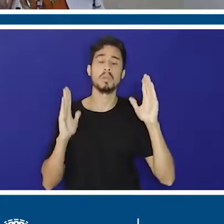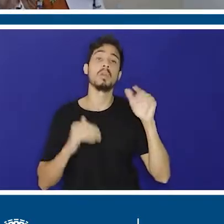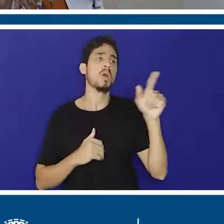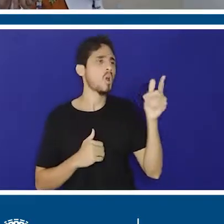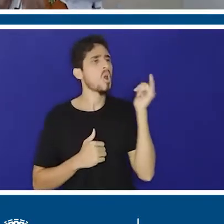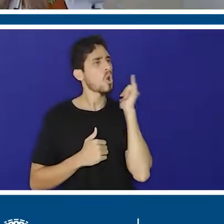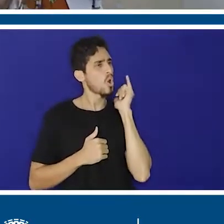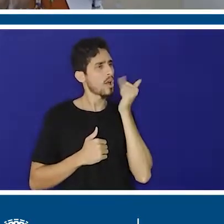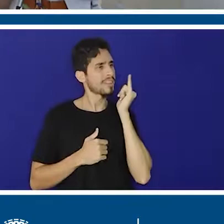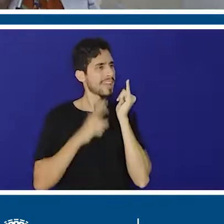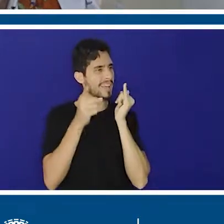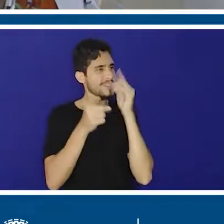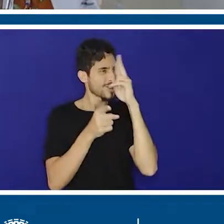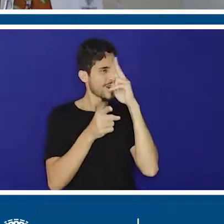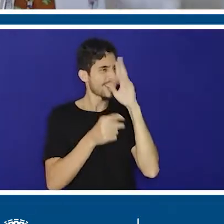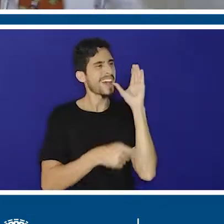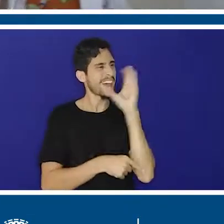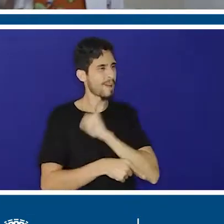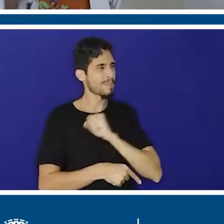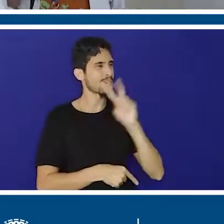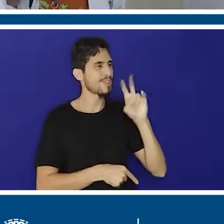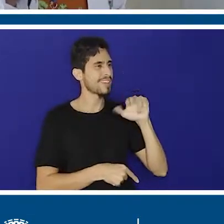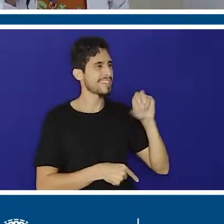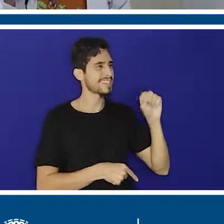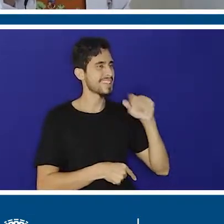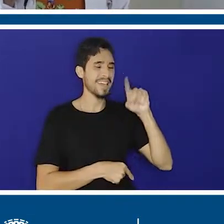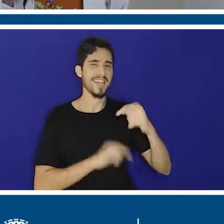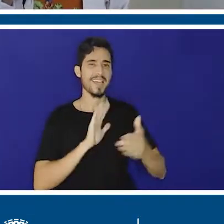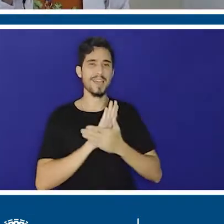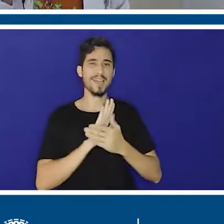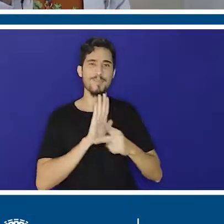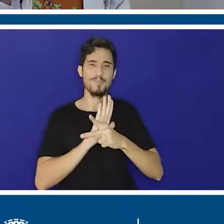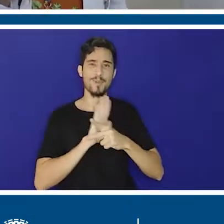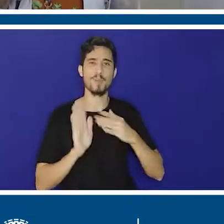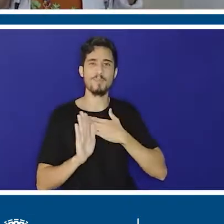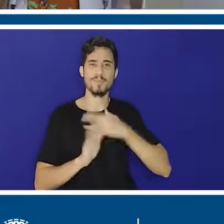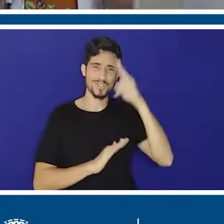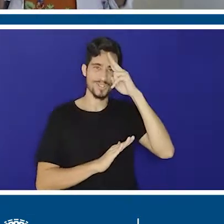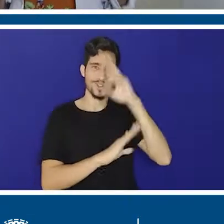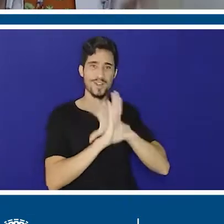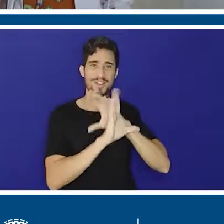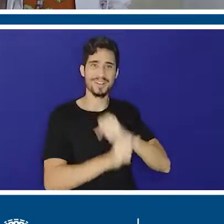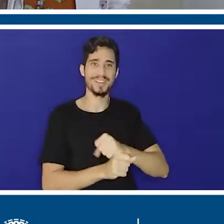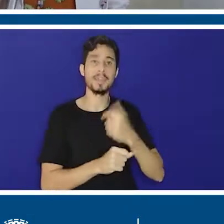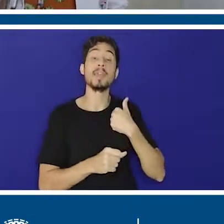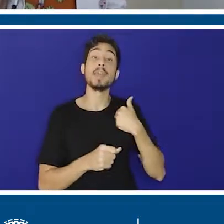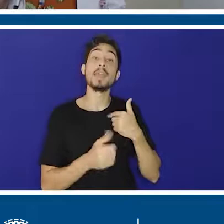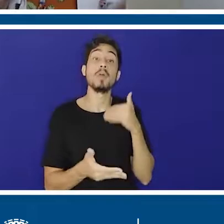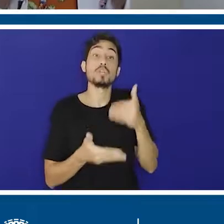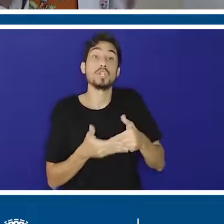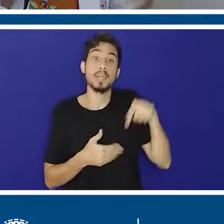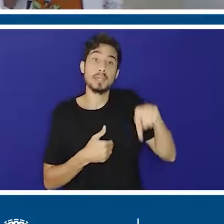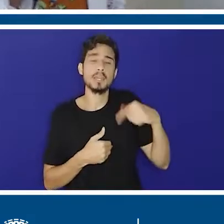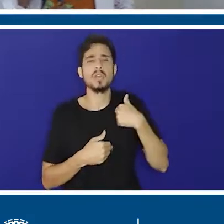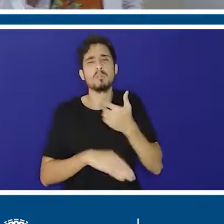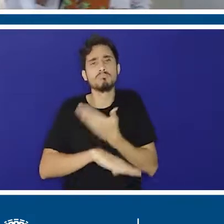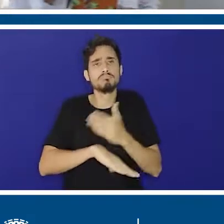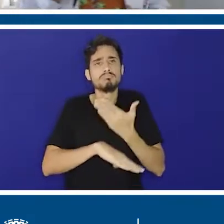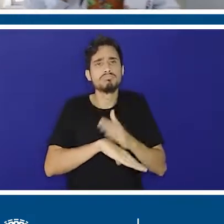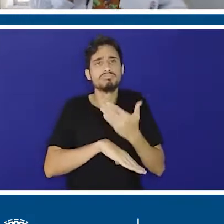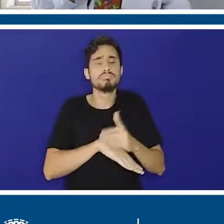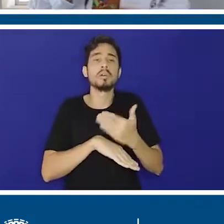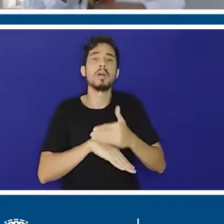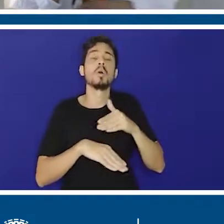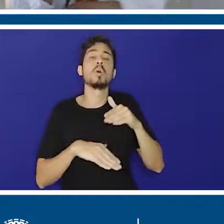Vanessa, rapidinho. É só porque é a minha história, né? Então, eu cheguei aqui, eu era residente do Instituto de Neurologia e